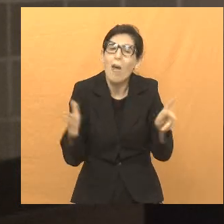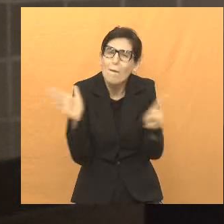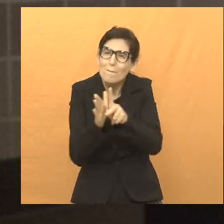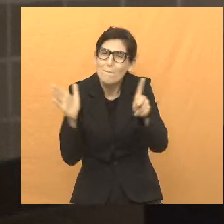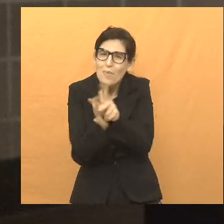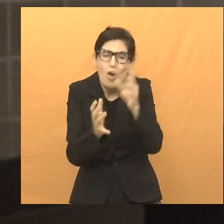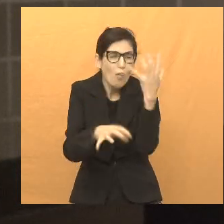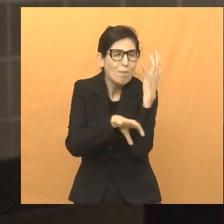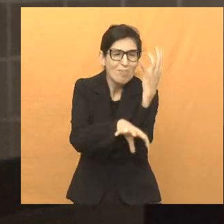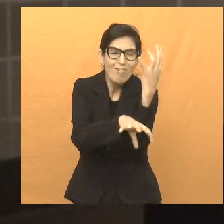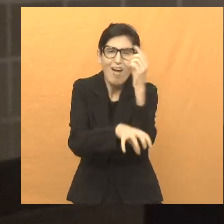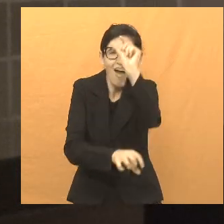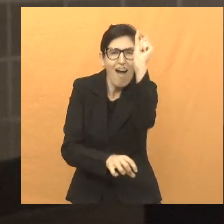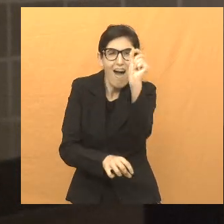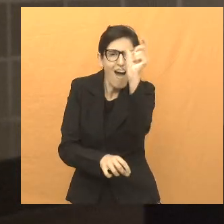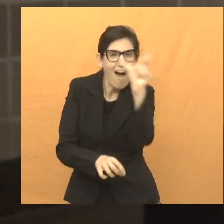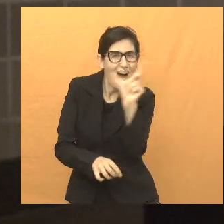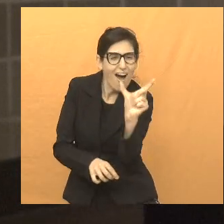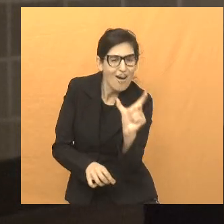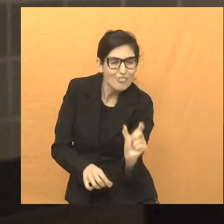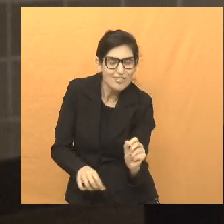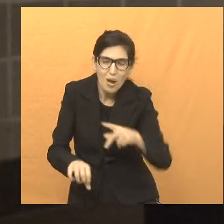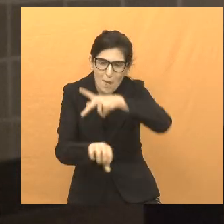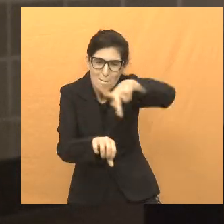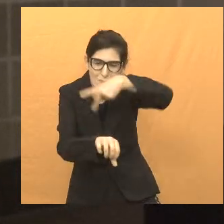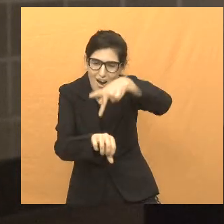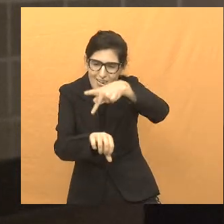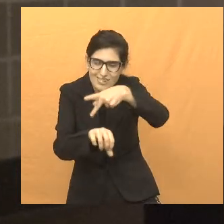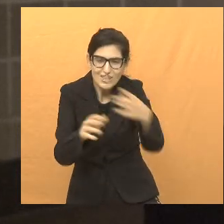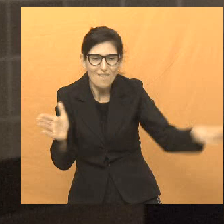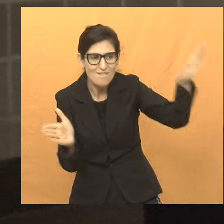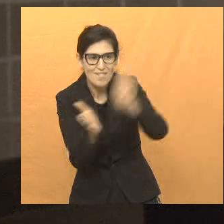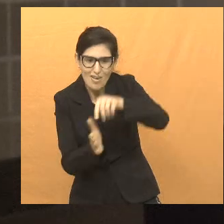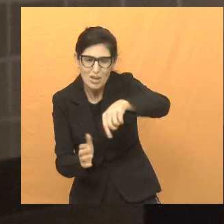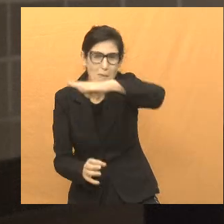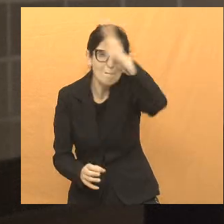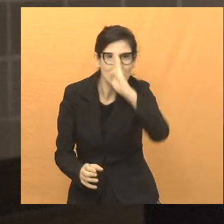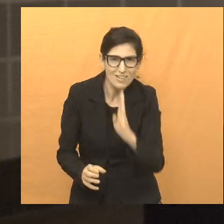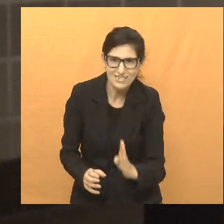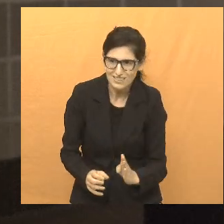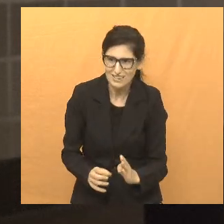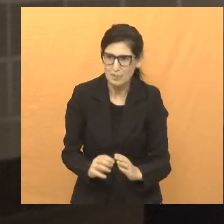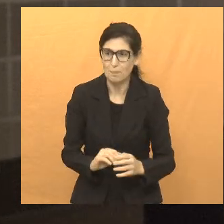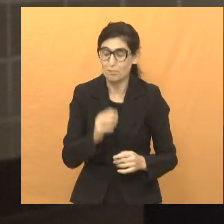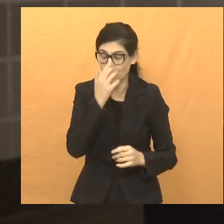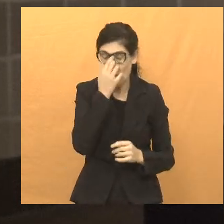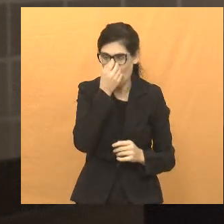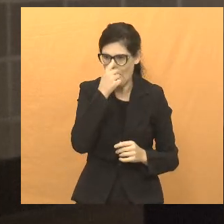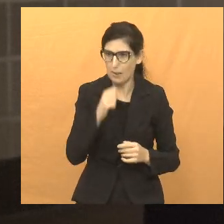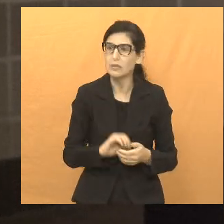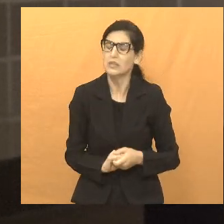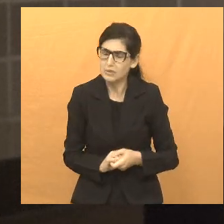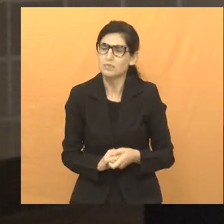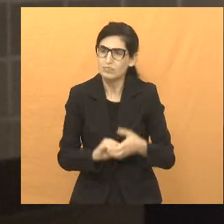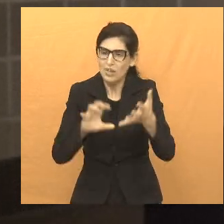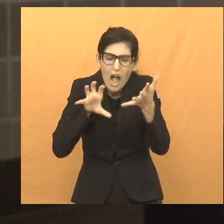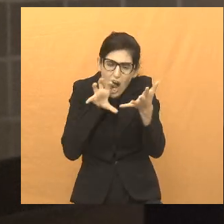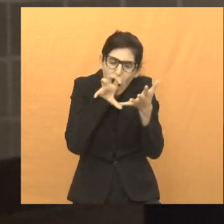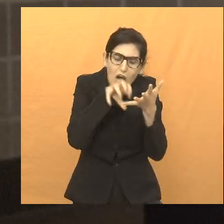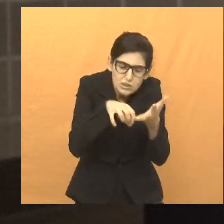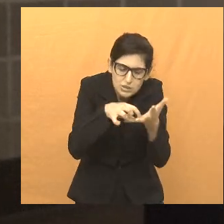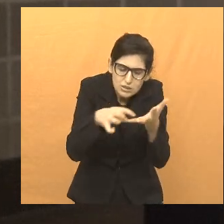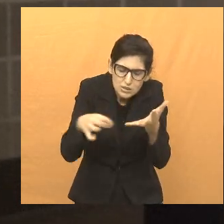ele é africano, foi trazido para cá, não tem predadores naturais, é muito agressivo e é uma